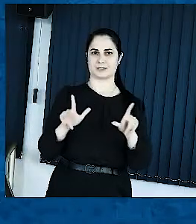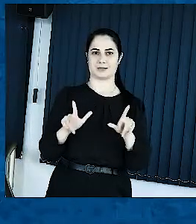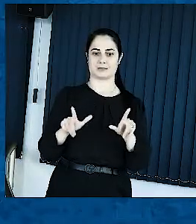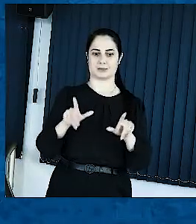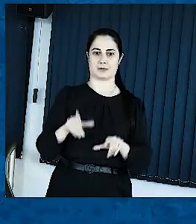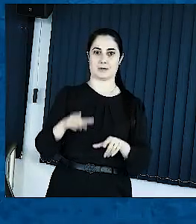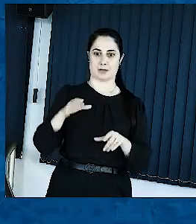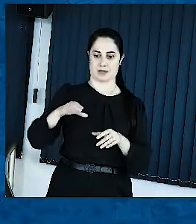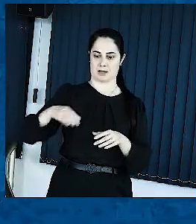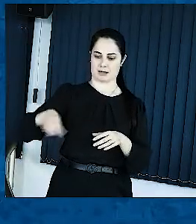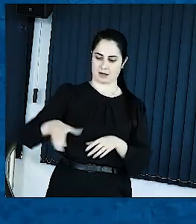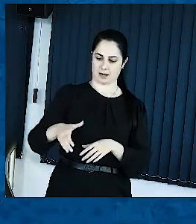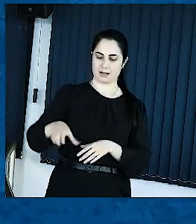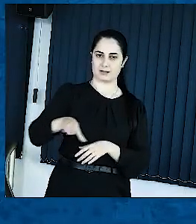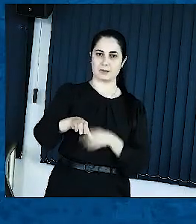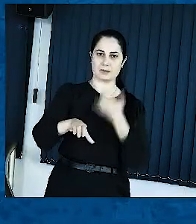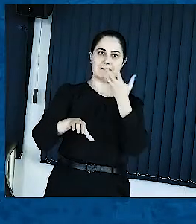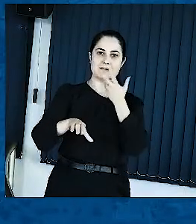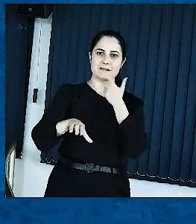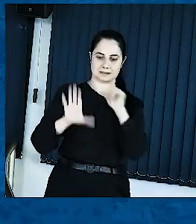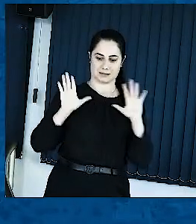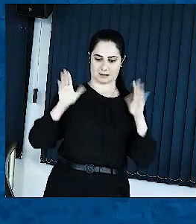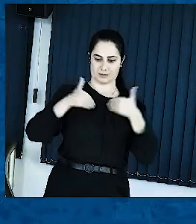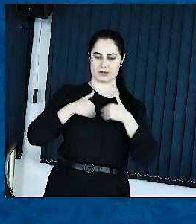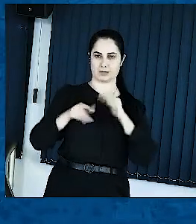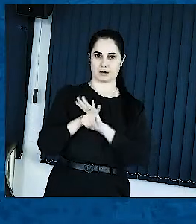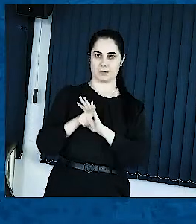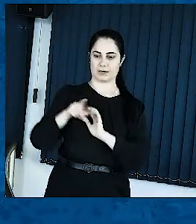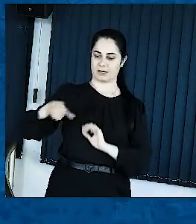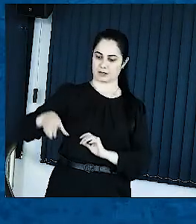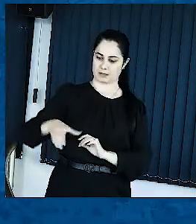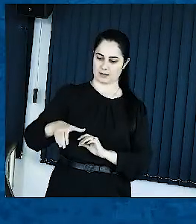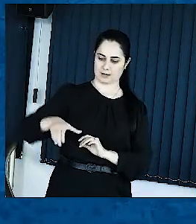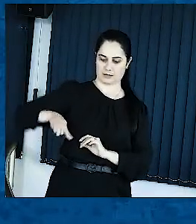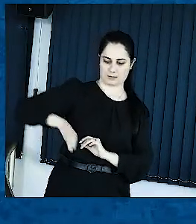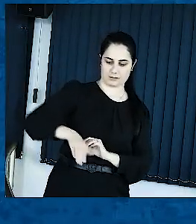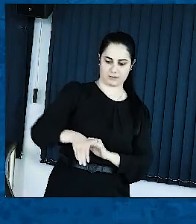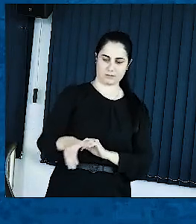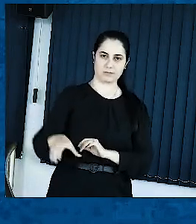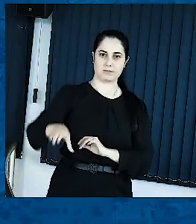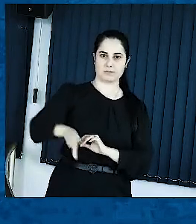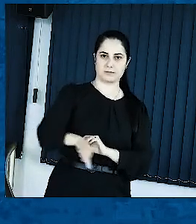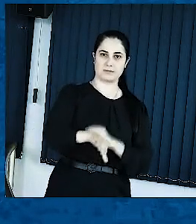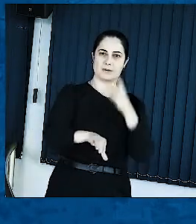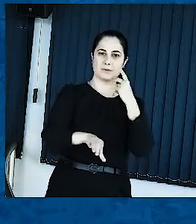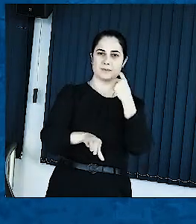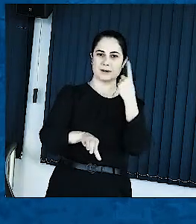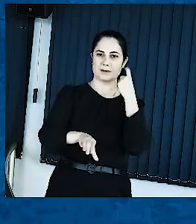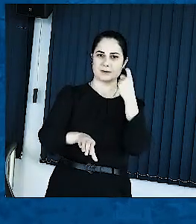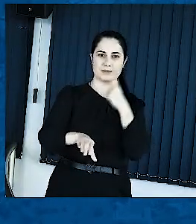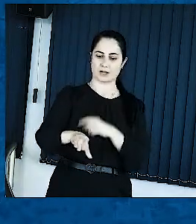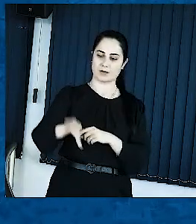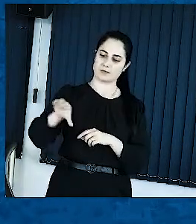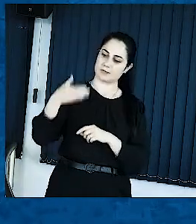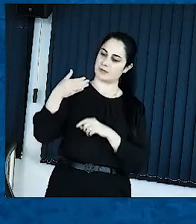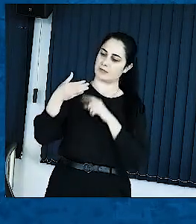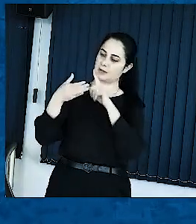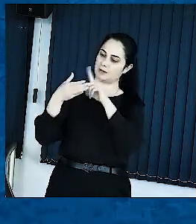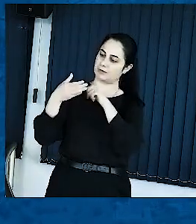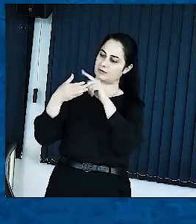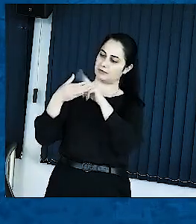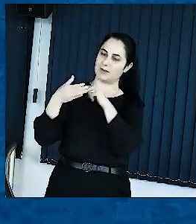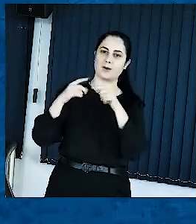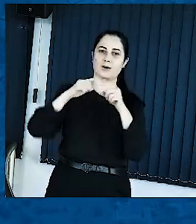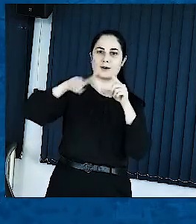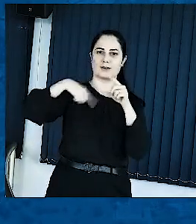você coloca um carrinho na mão de uma criança autista, ele não vai brincar de carrinho e fazer o som do carrinho, ele vai olhar a rodinha e vai ficar girando a